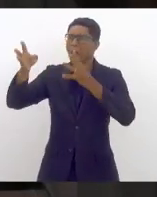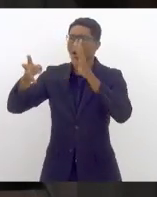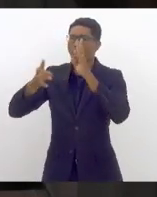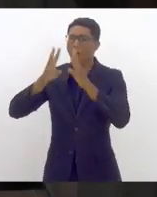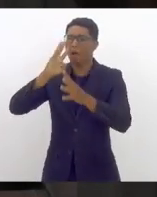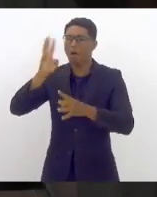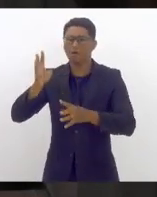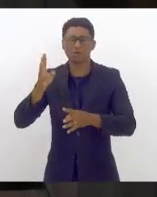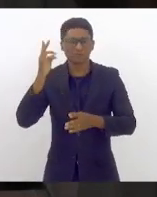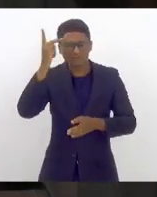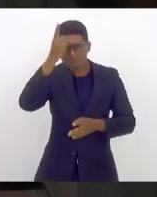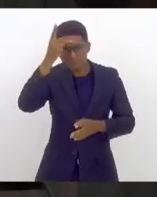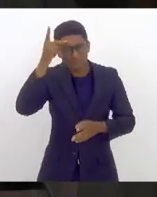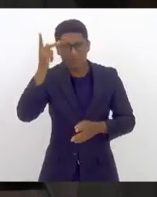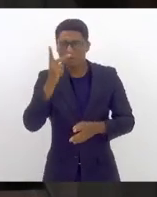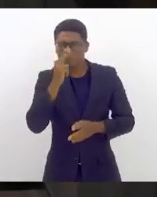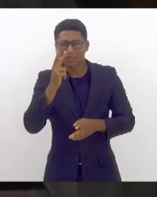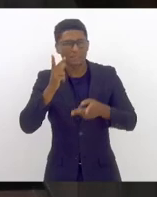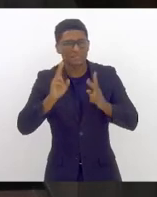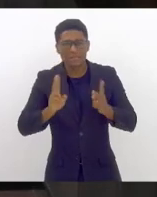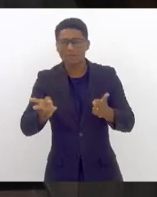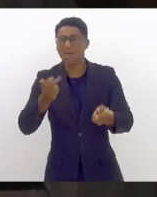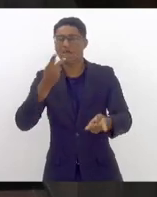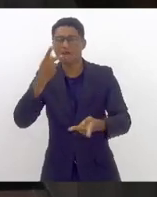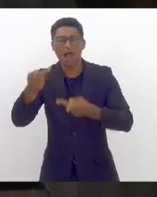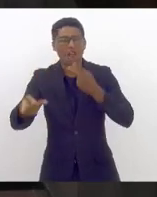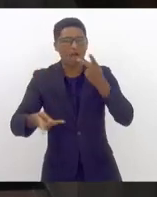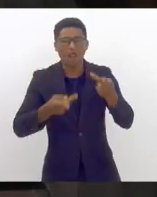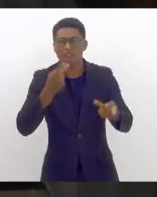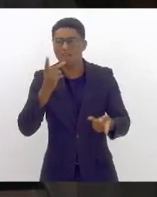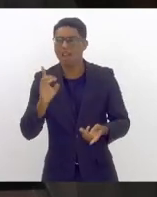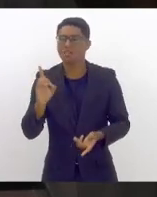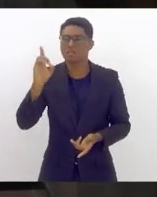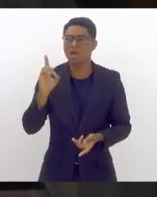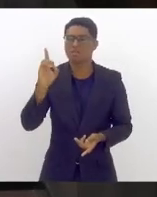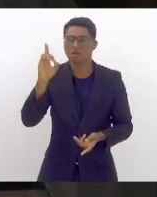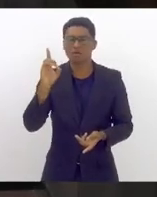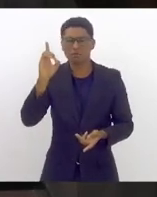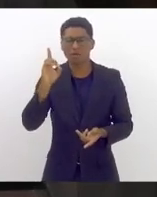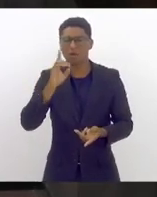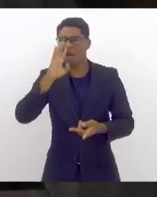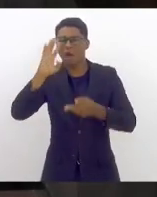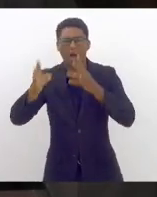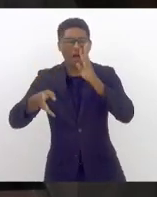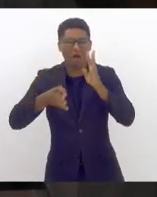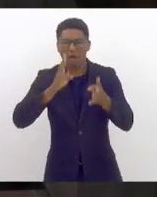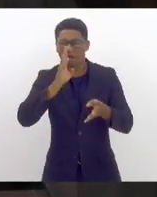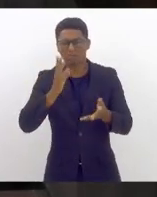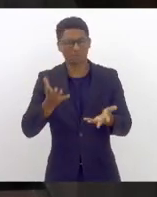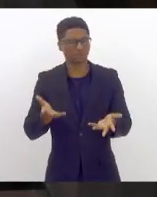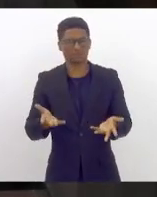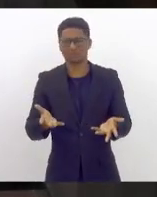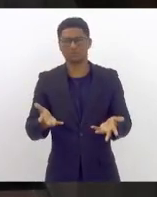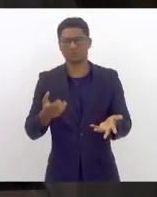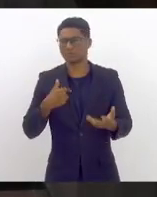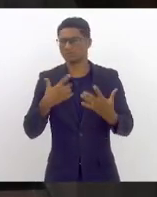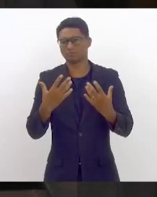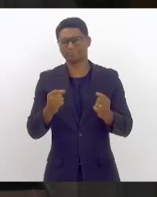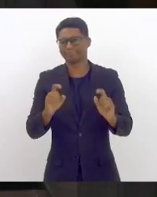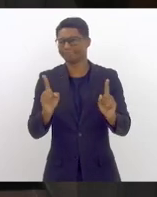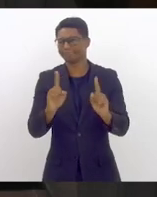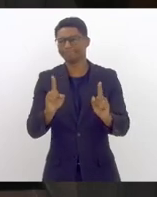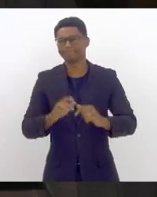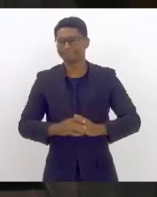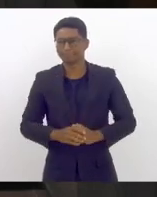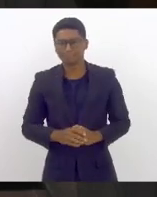os propósitos. Não posso admitir, por amante da democracia, senhora presidente,